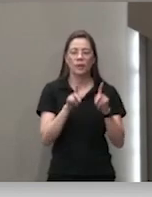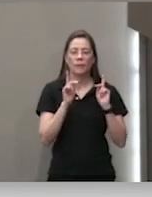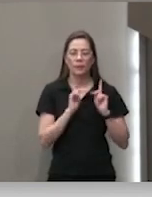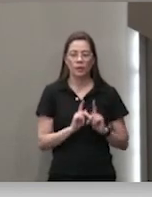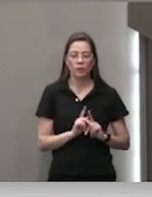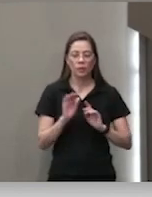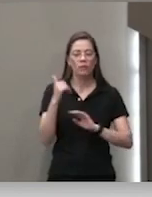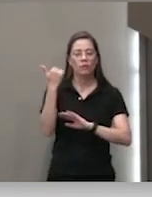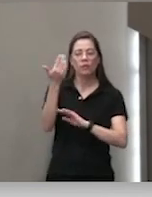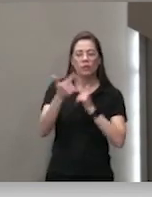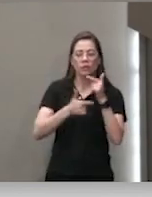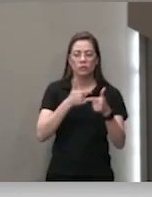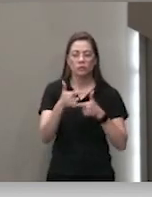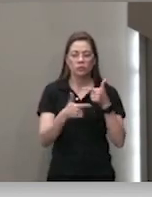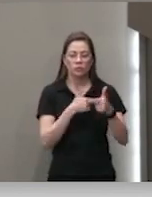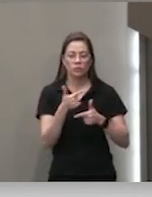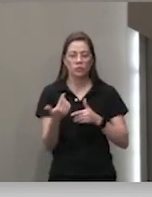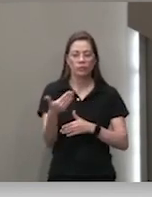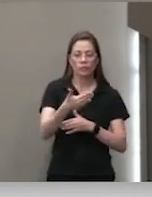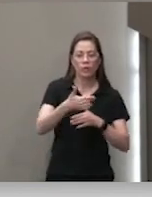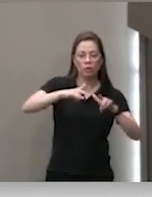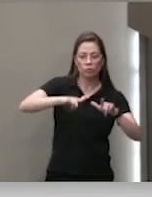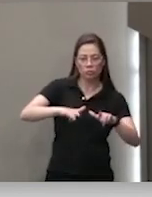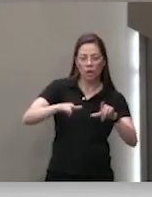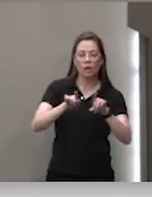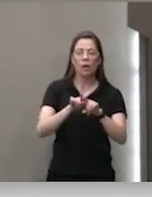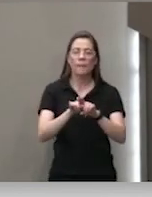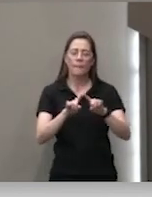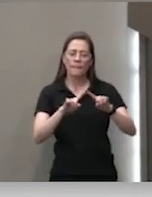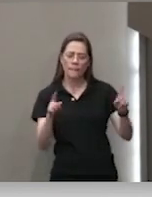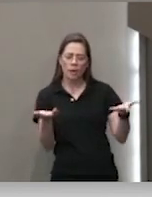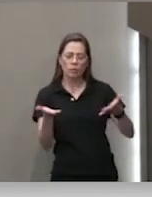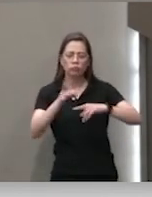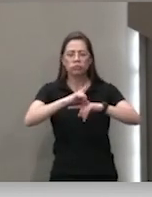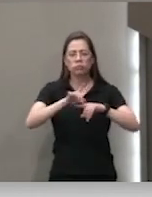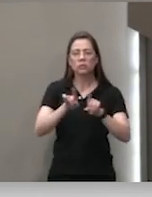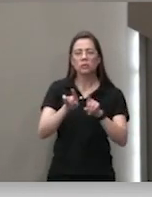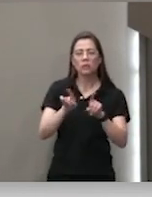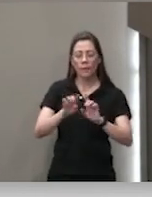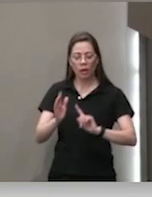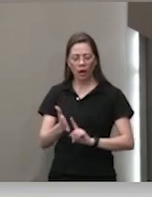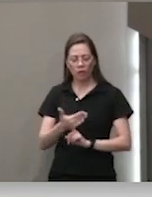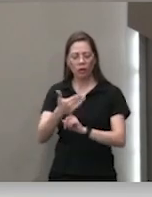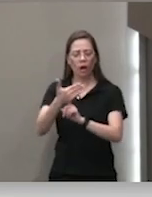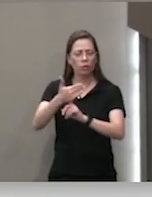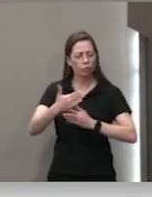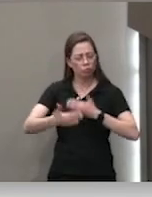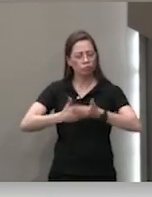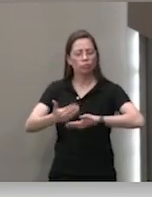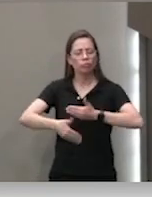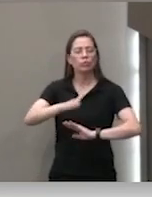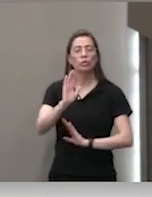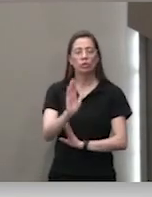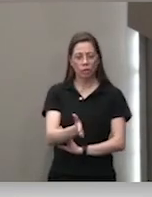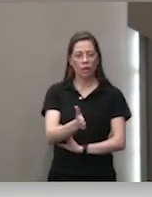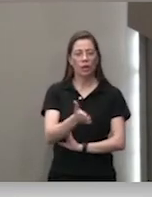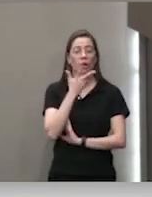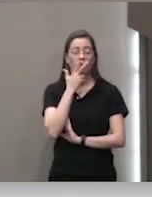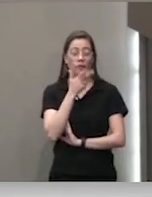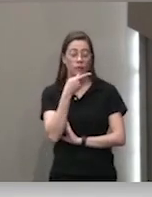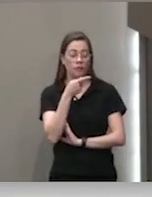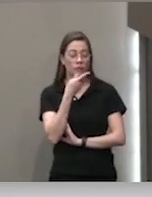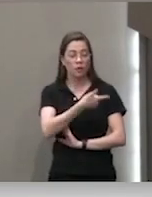de um trabalho, por exemplo, para virem até aqui. Mas hoje em dia a tecnologia está bem avançada, né? E como eu falei